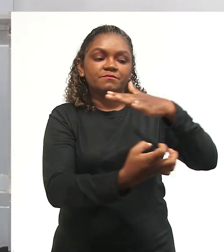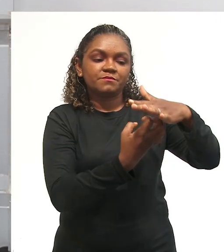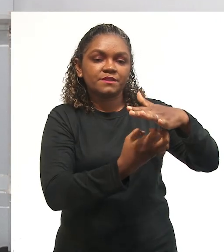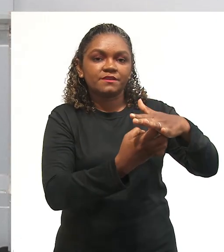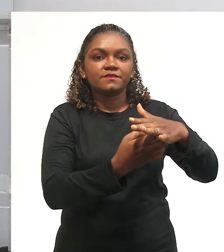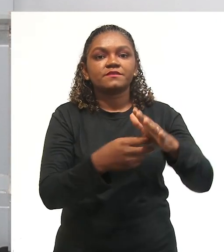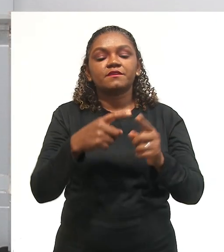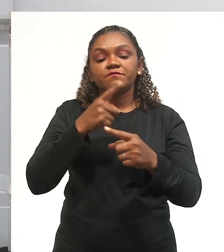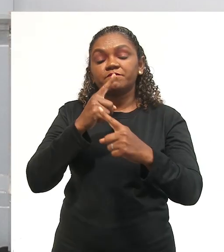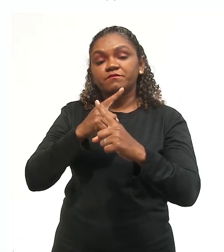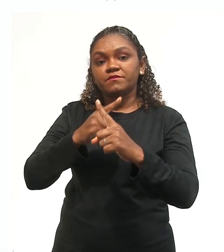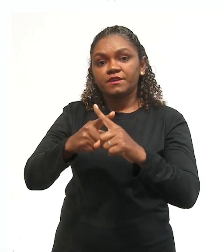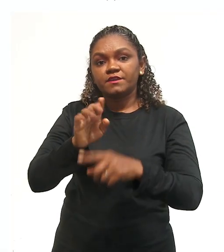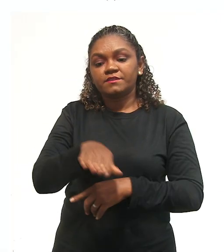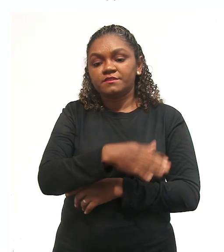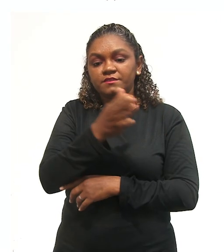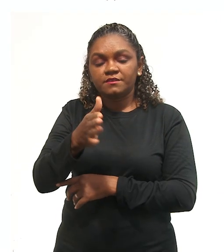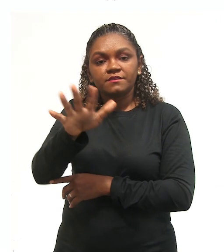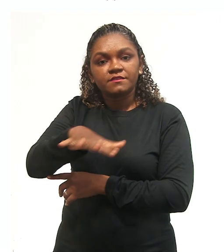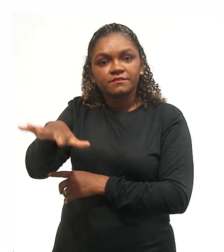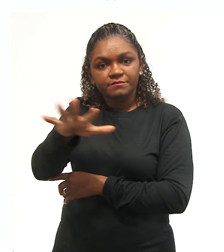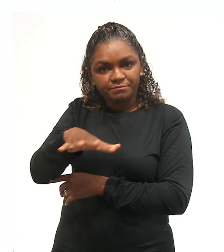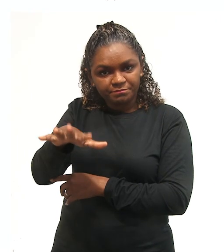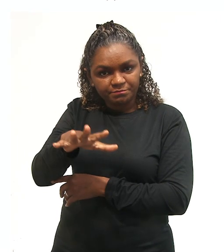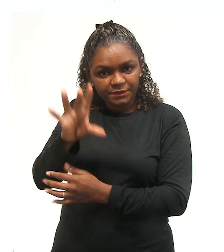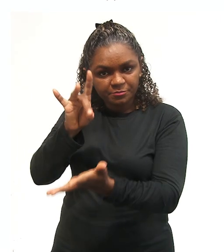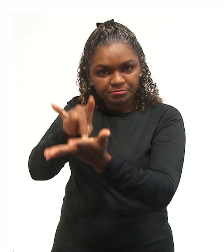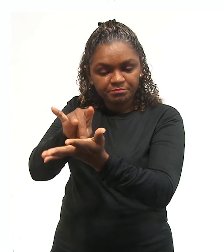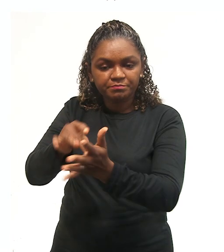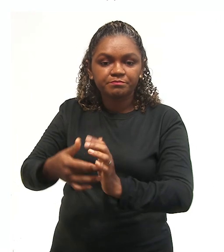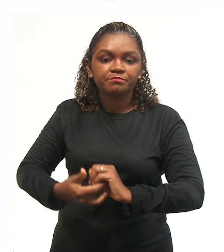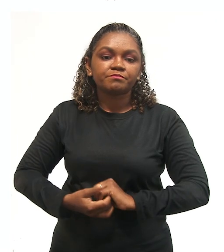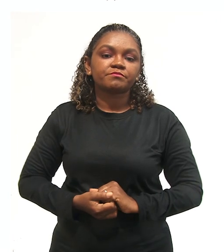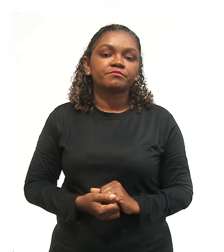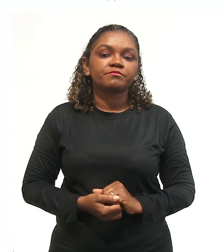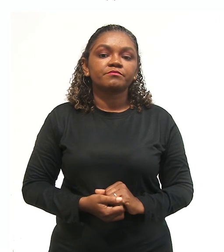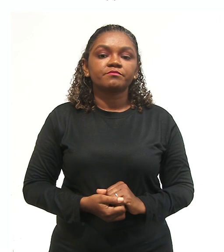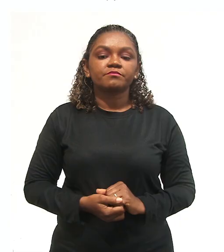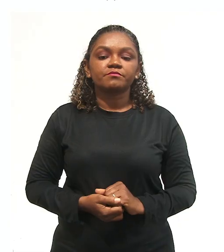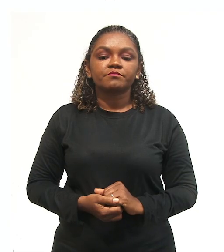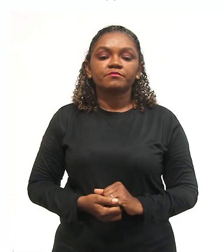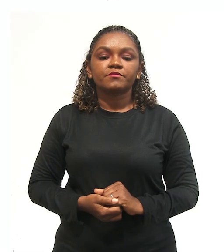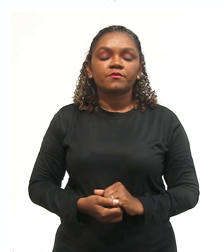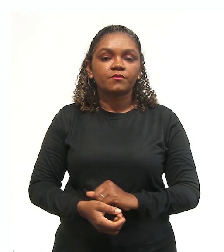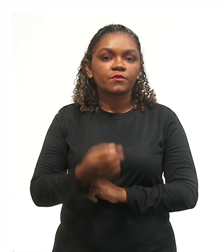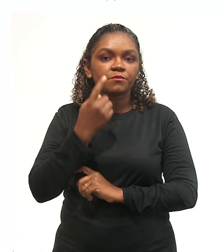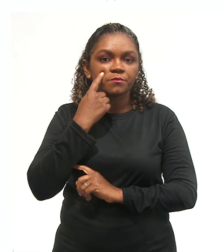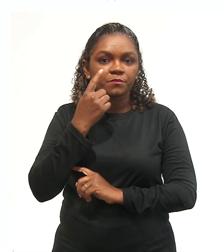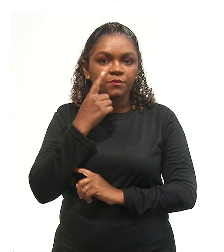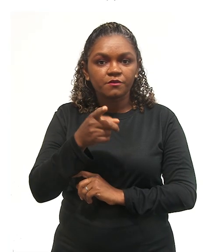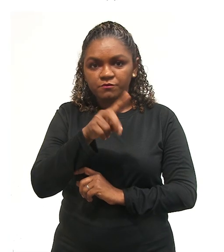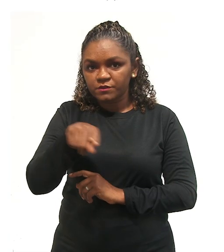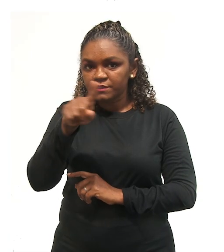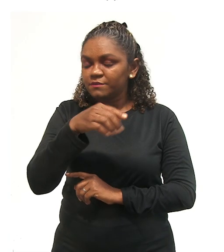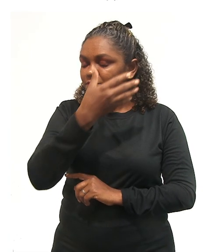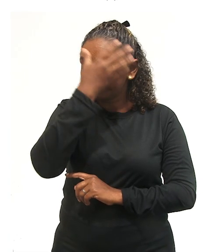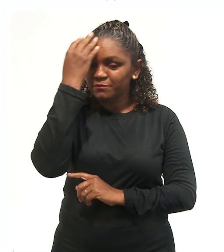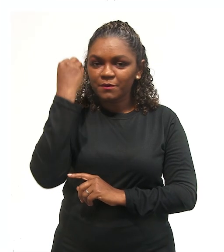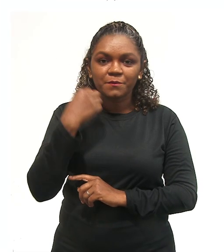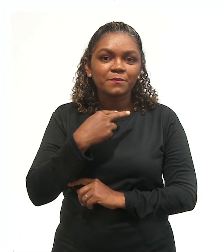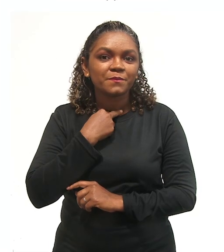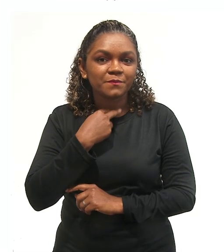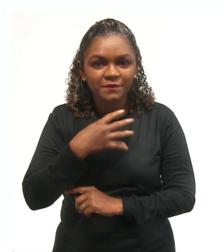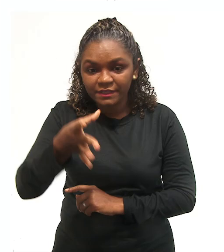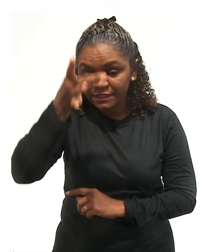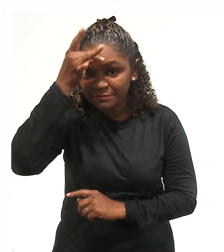juro exato. No juro comercial, vamos deixar agora tudo bem claro, para você não